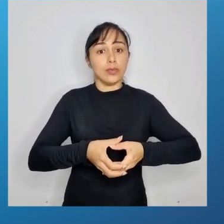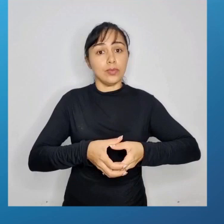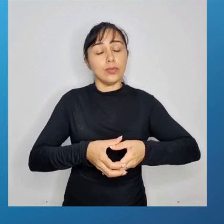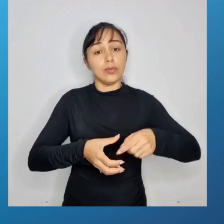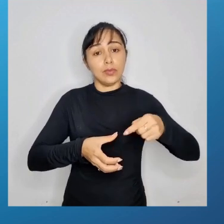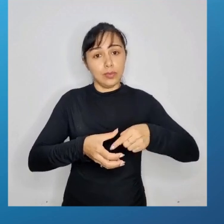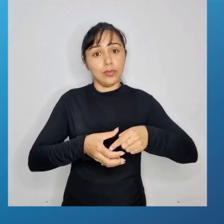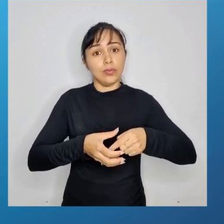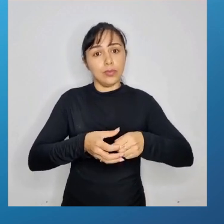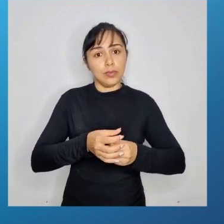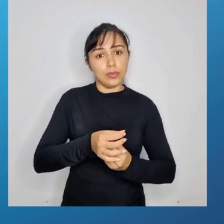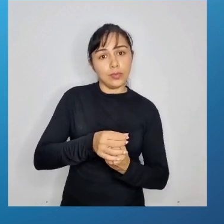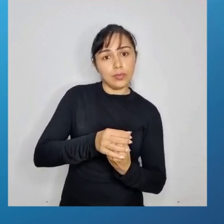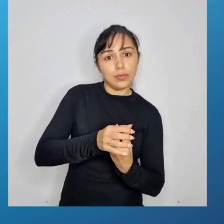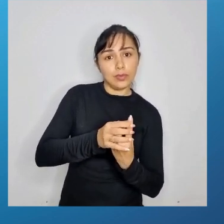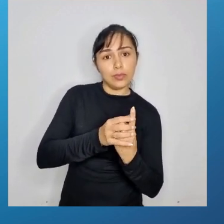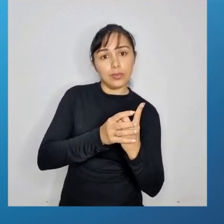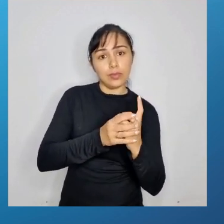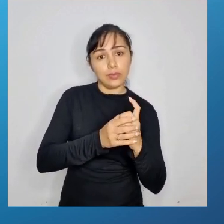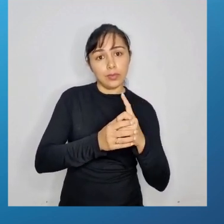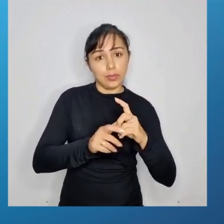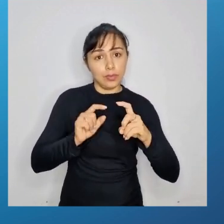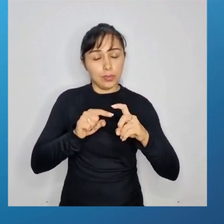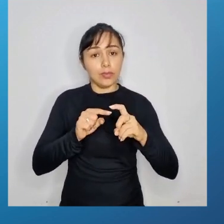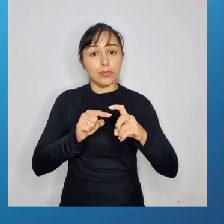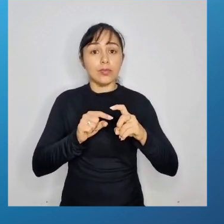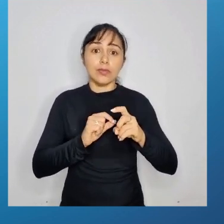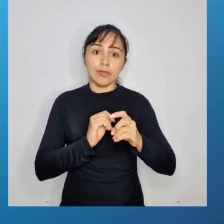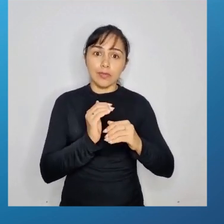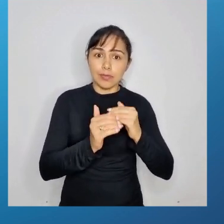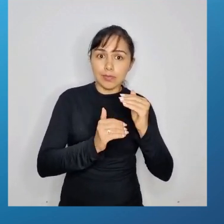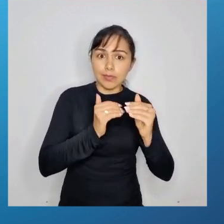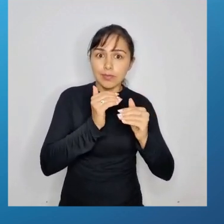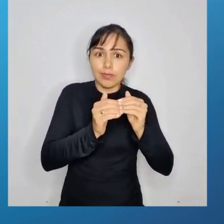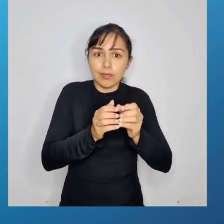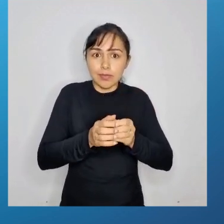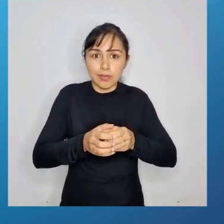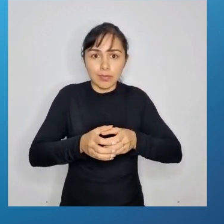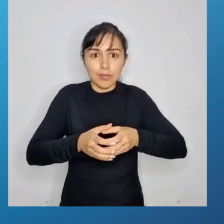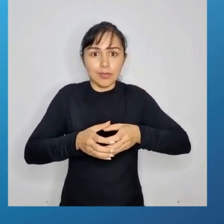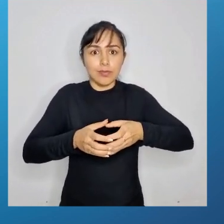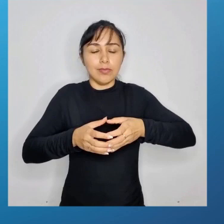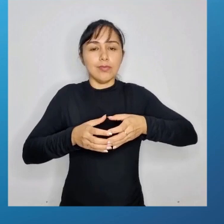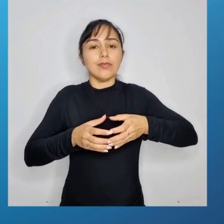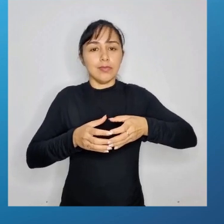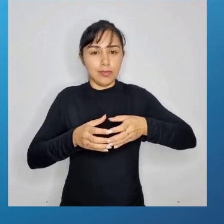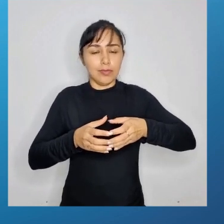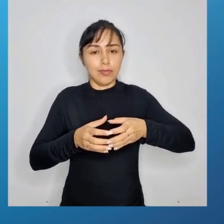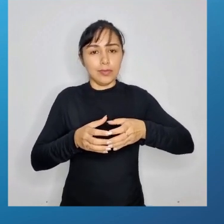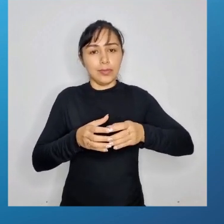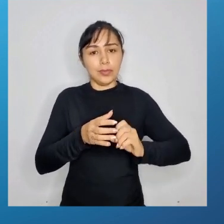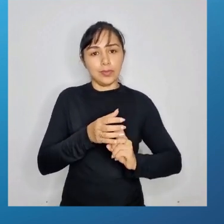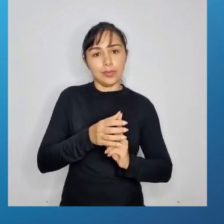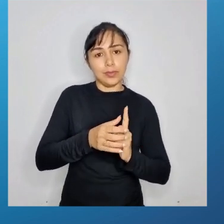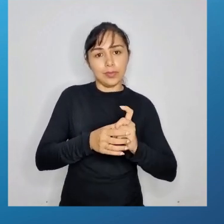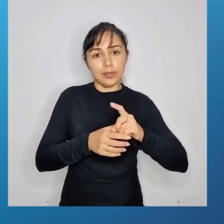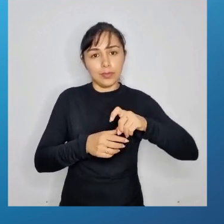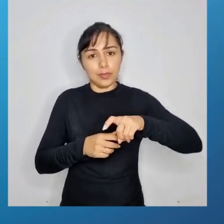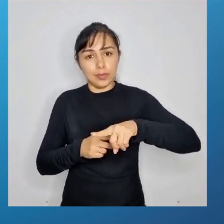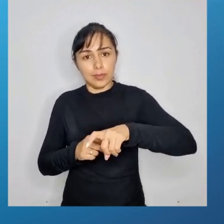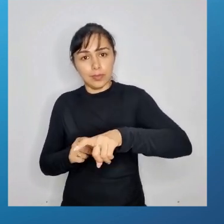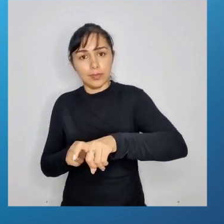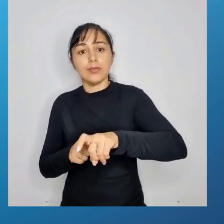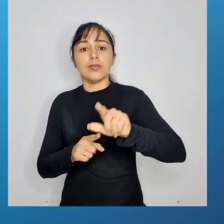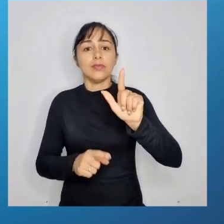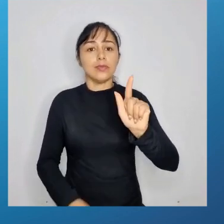a formação do zigoto. Esse ovo fecundado vai se desenvolvendo na parte do embrião, que vai passar pela fase